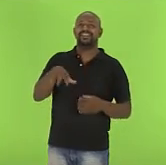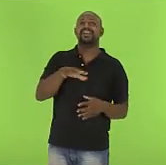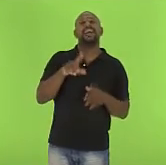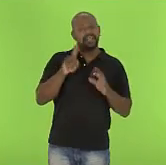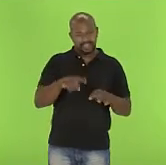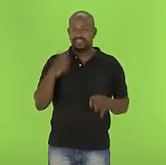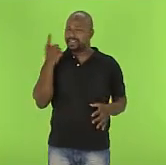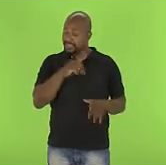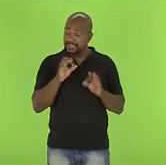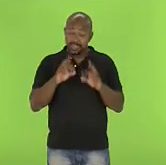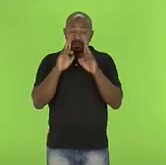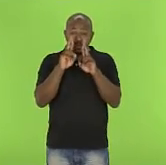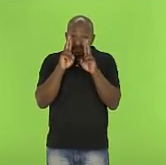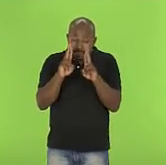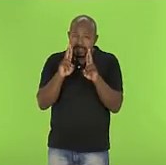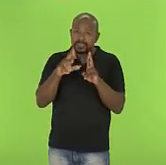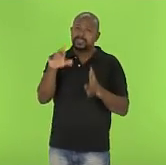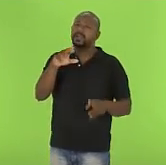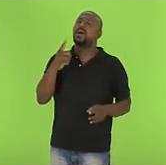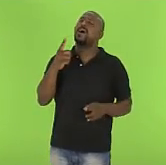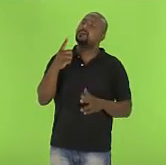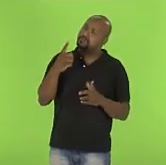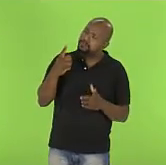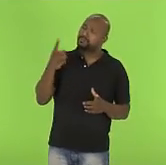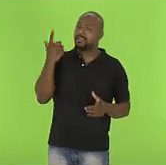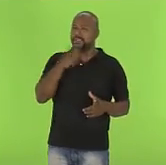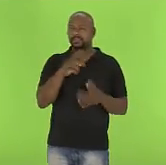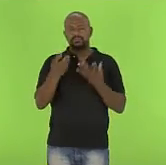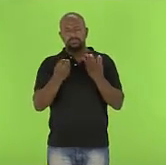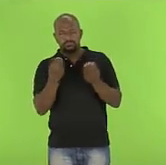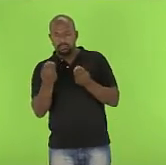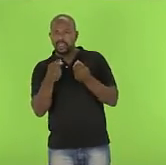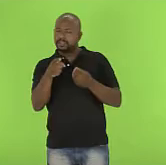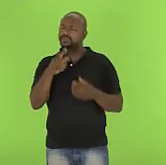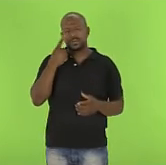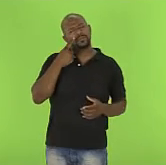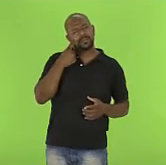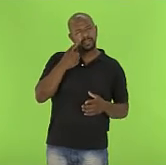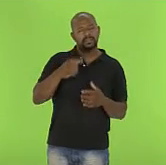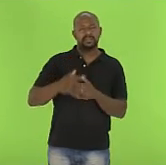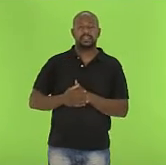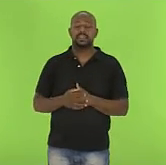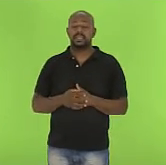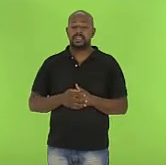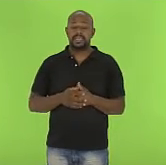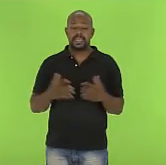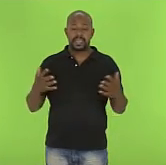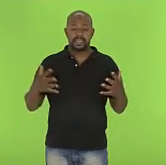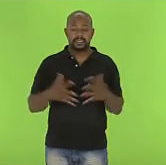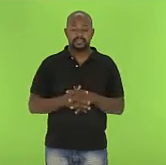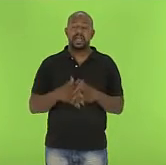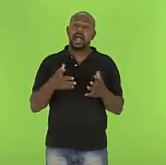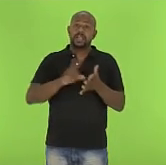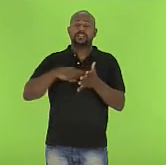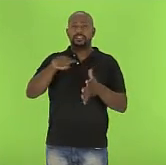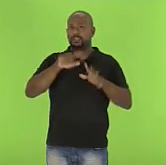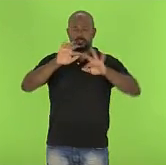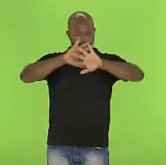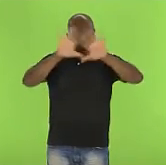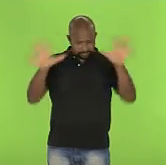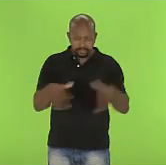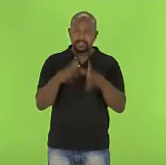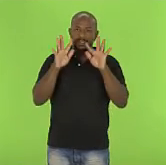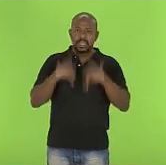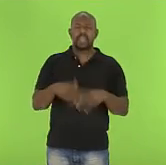Mas é isso, a gente vai fazer. Eu prometo que uma hora ou outra a gente vai fazer um barato assim. Vocês vão ver. Antes da